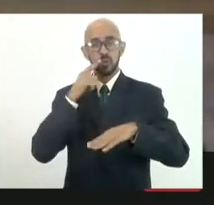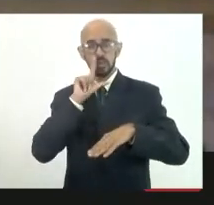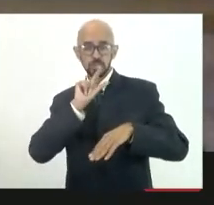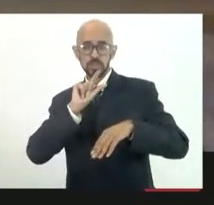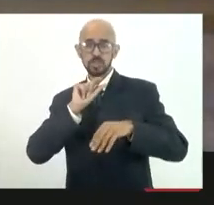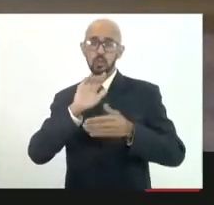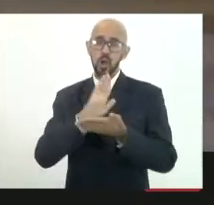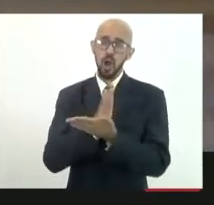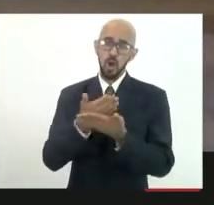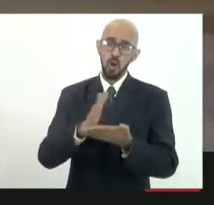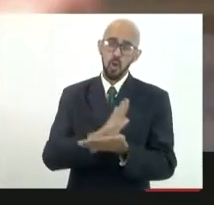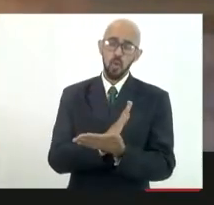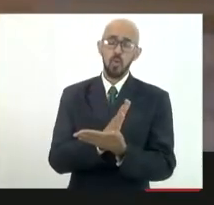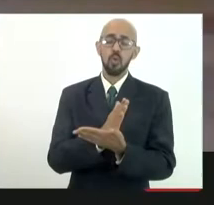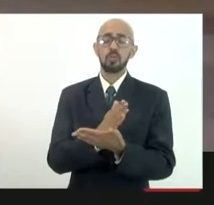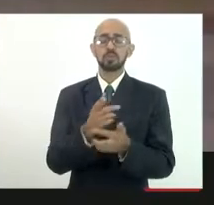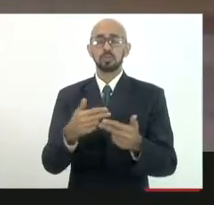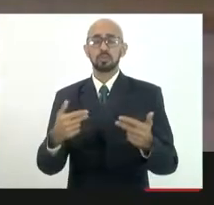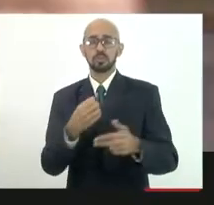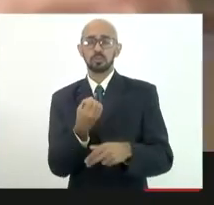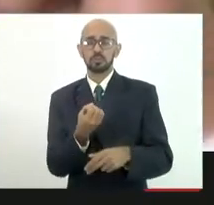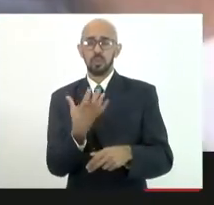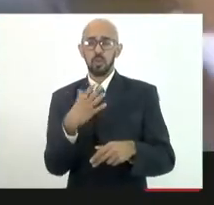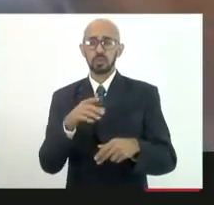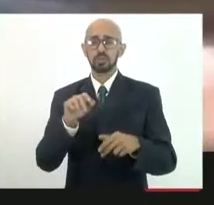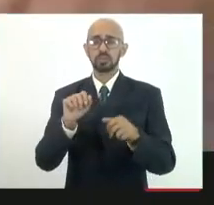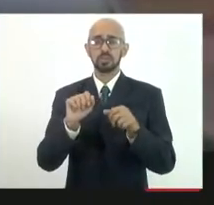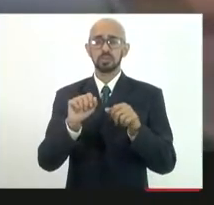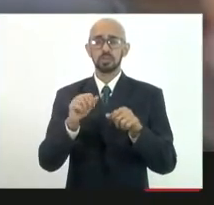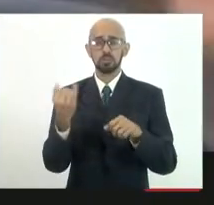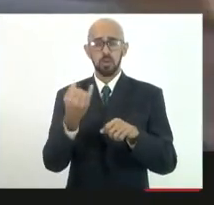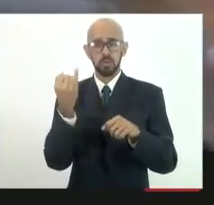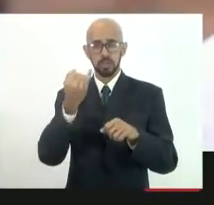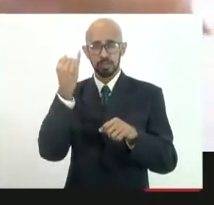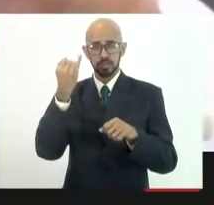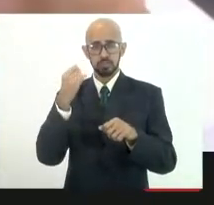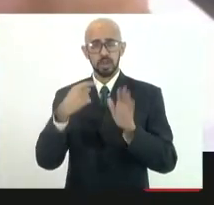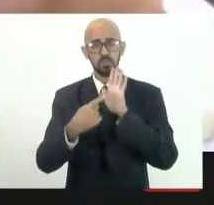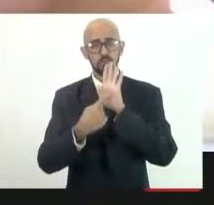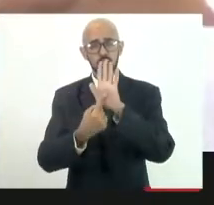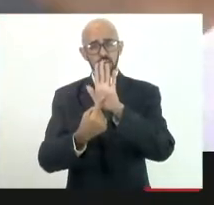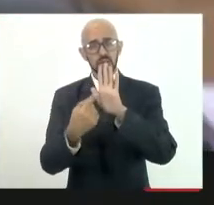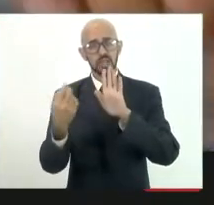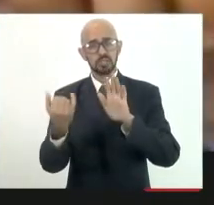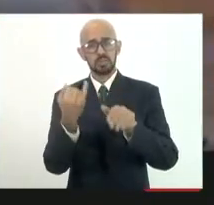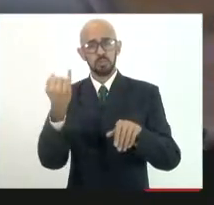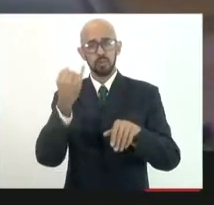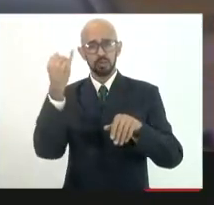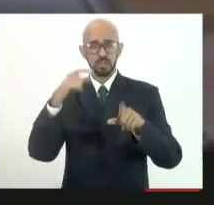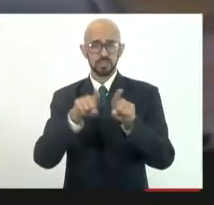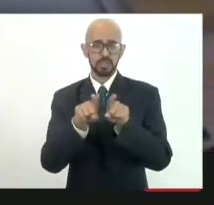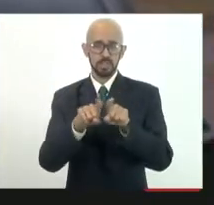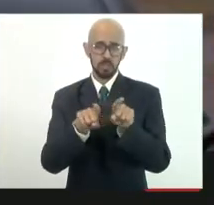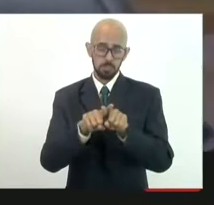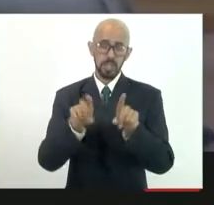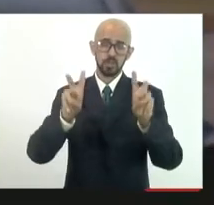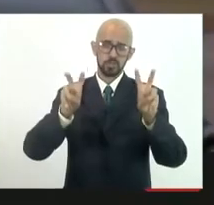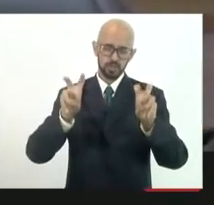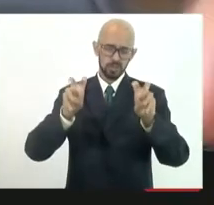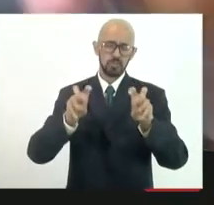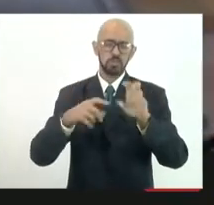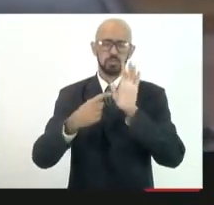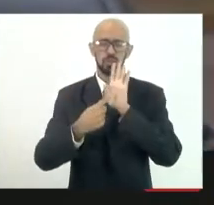alguns resultados importantes no sentido de sinalizar a importância dessa temática e de mostrar que ela